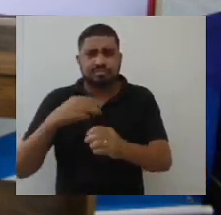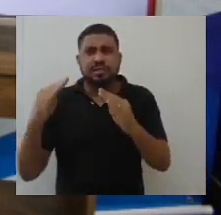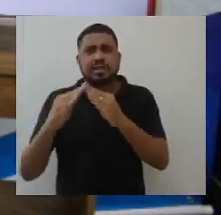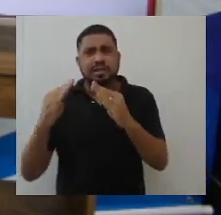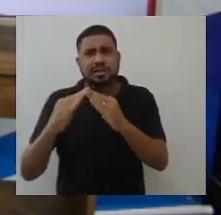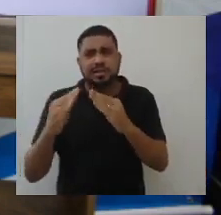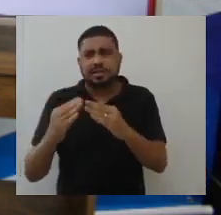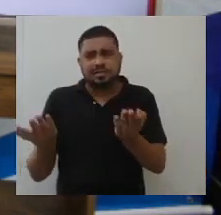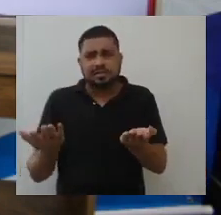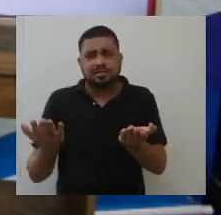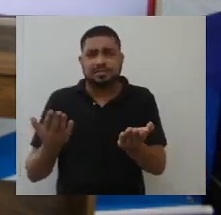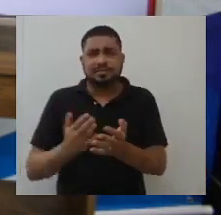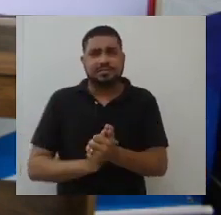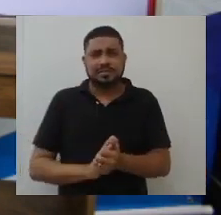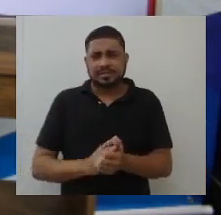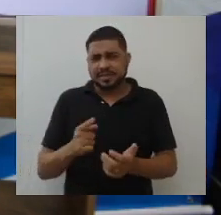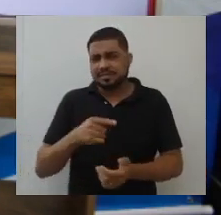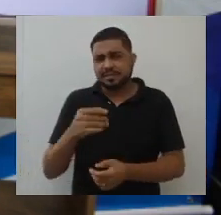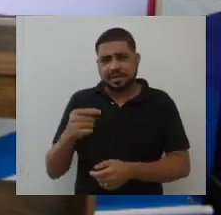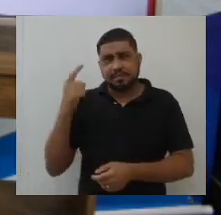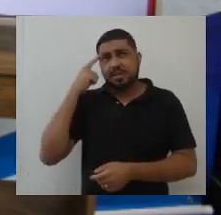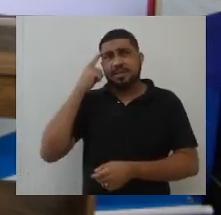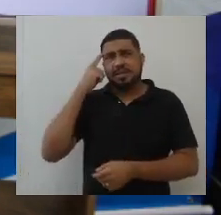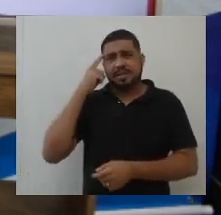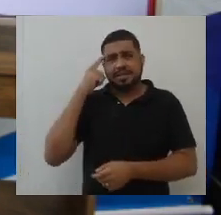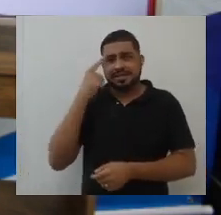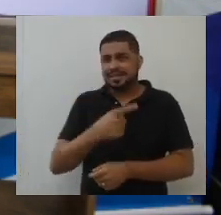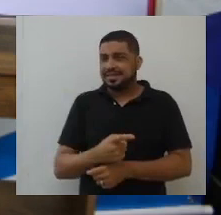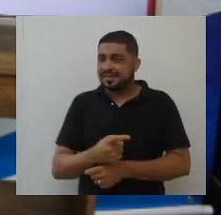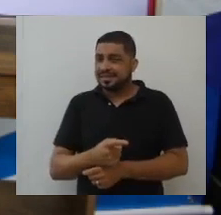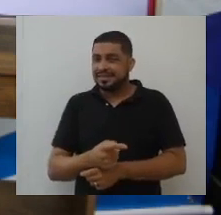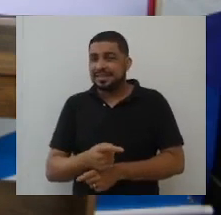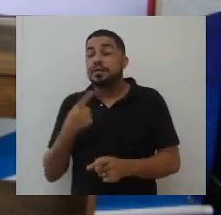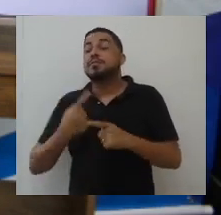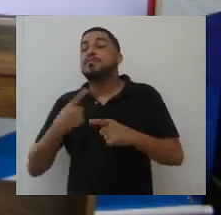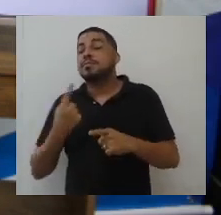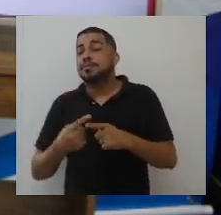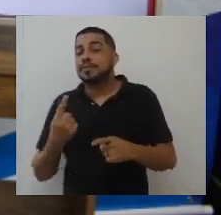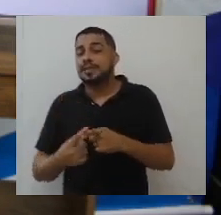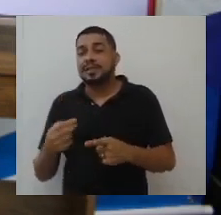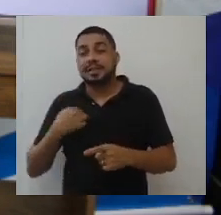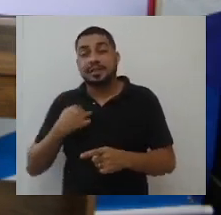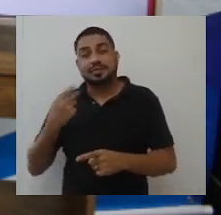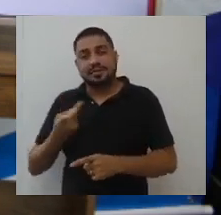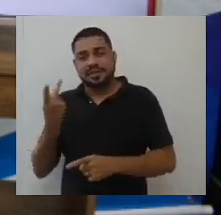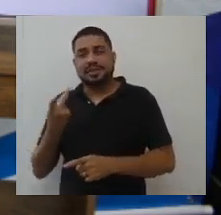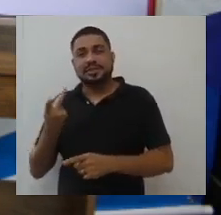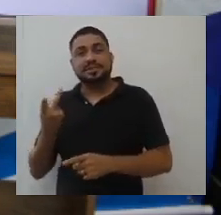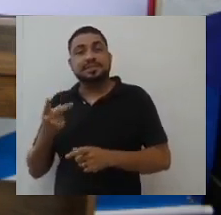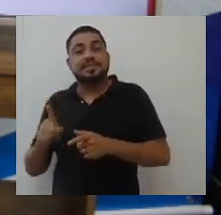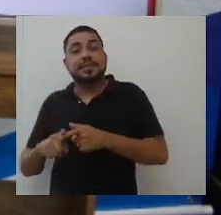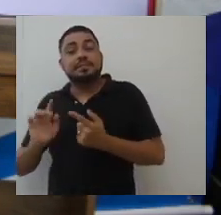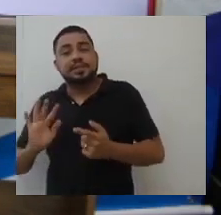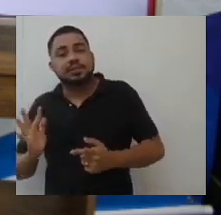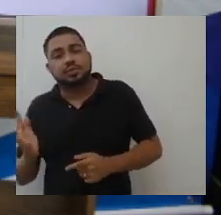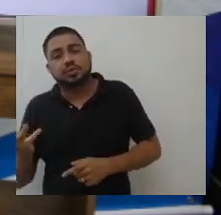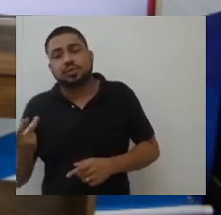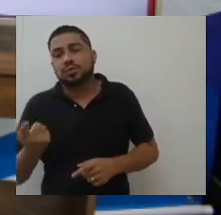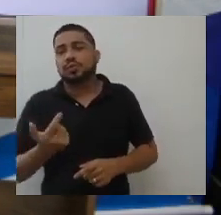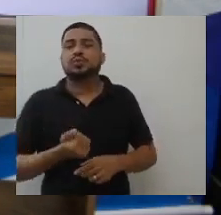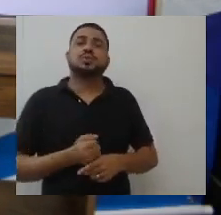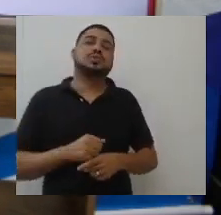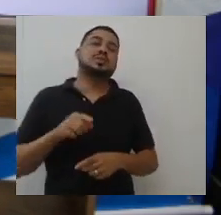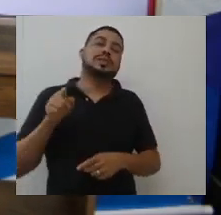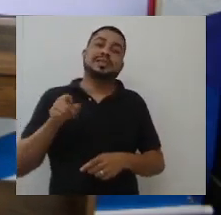um casebre, enfim. É isso que ele vai ter noção, que vai ter na cabeça dele. Por quê? Porque foi exatamente o que eu disse. Mas tudo isso não